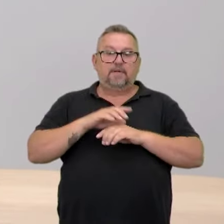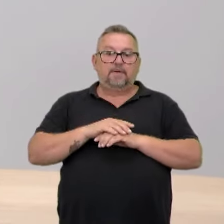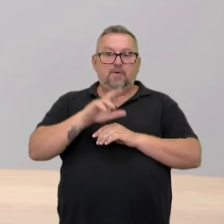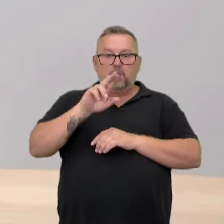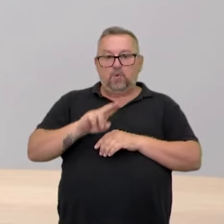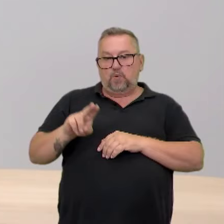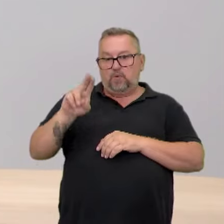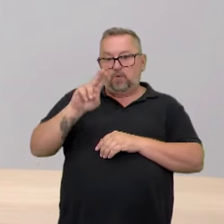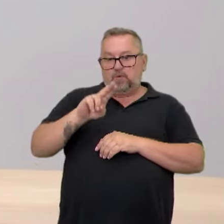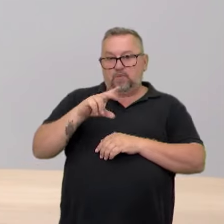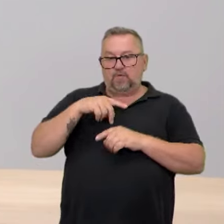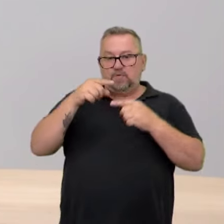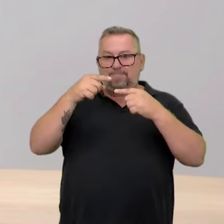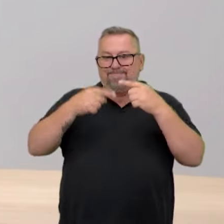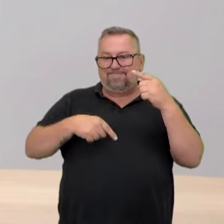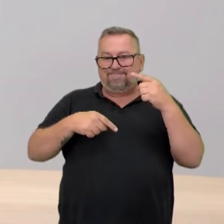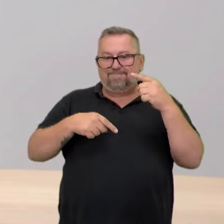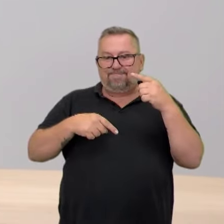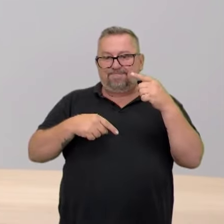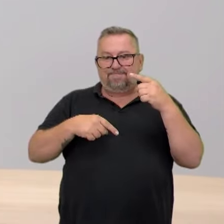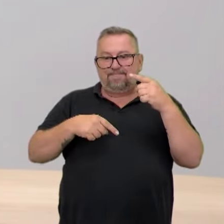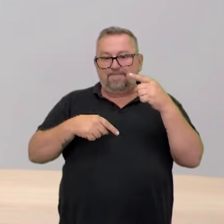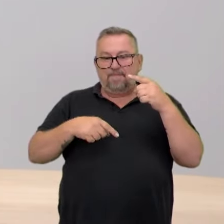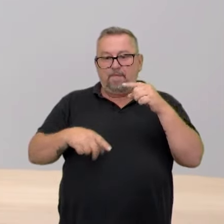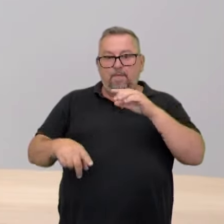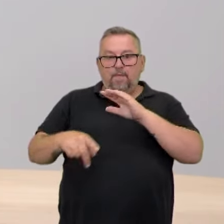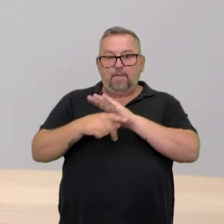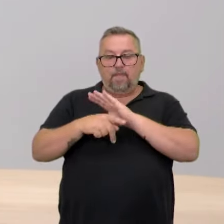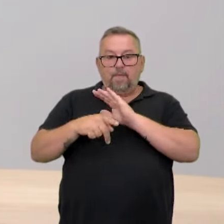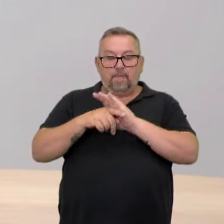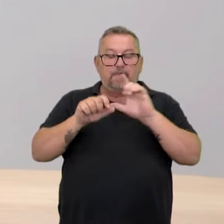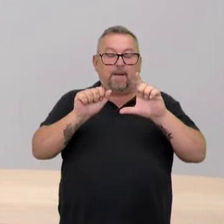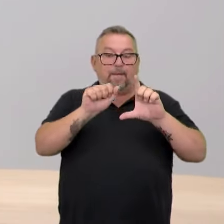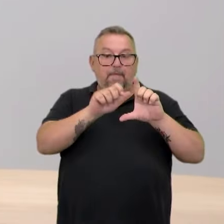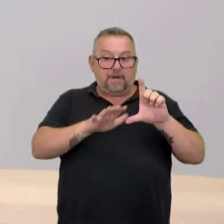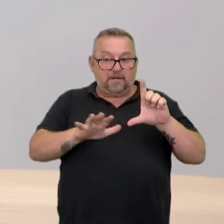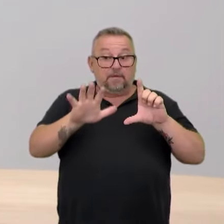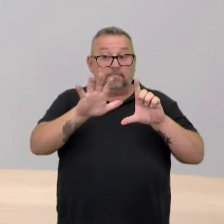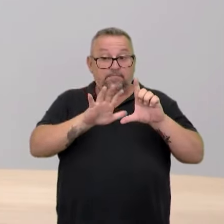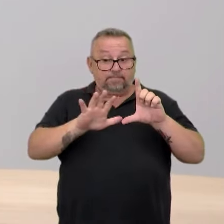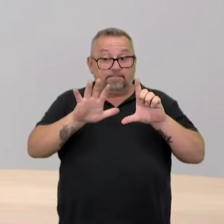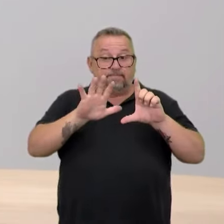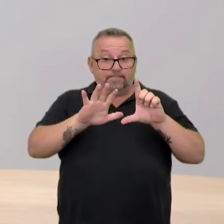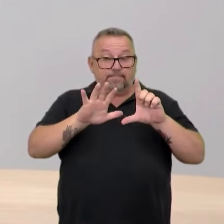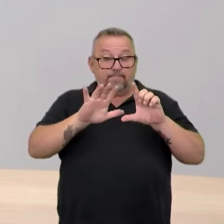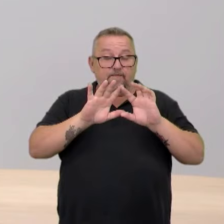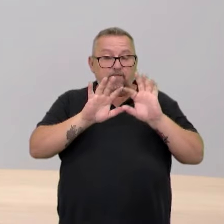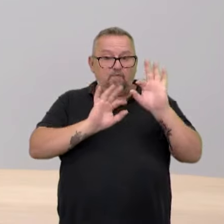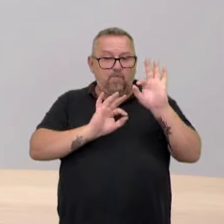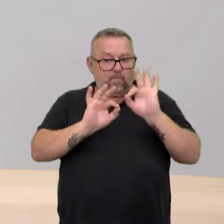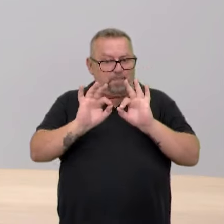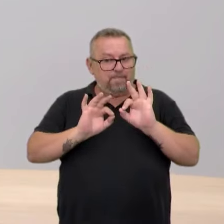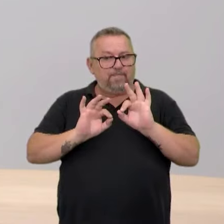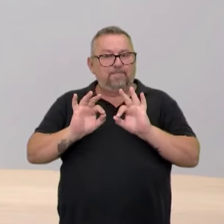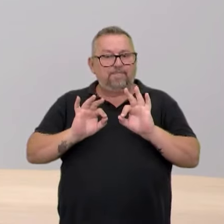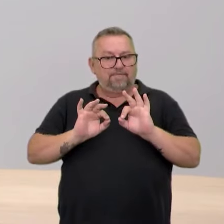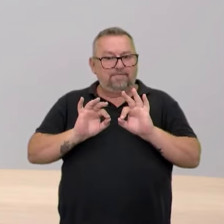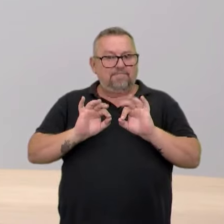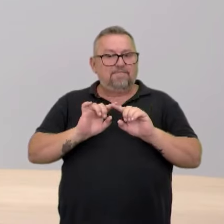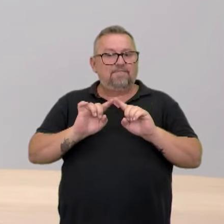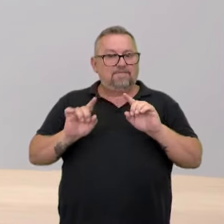uso inadequado da mídia para noticiar, manipulando aí talvez de certa